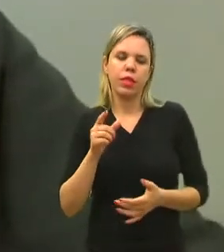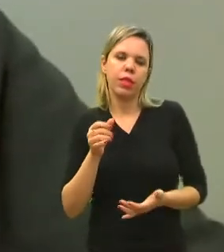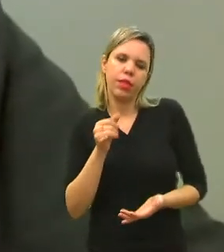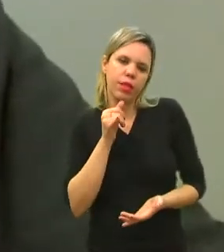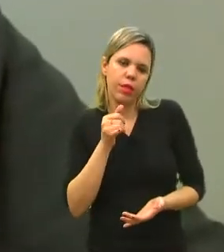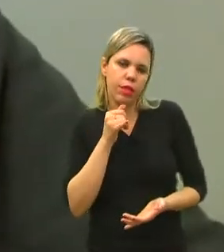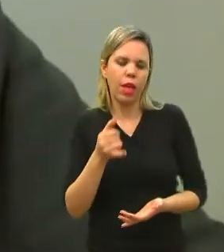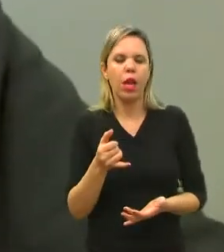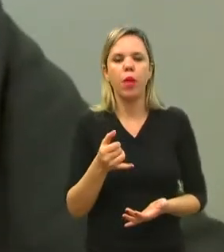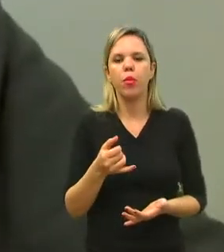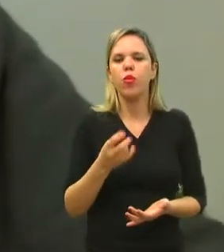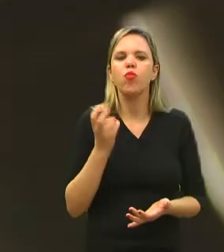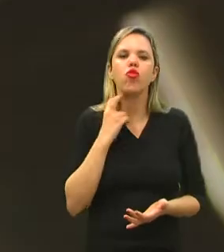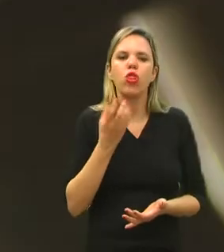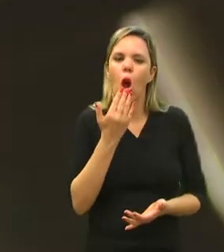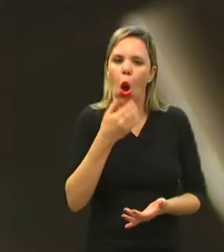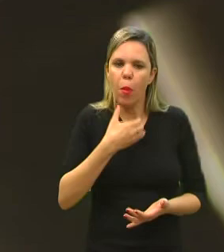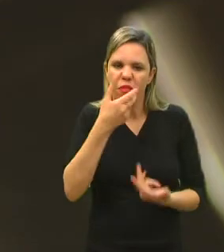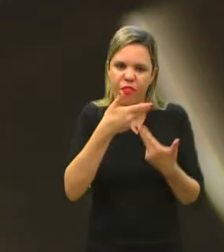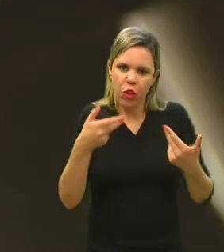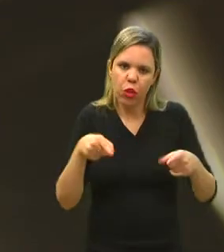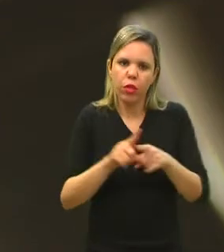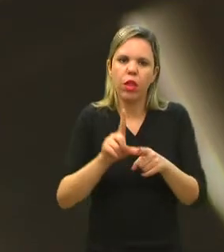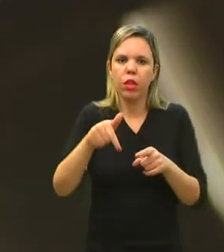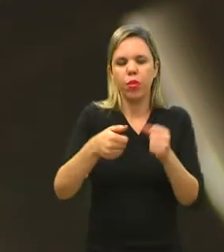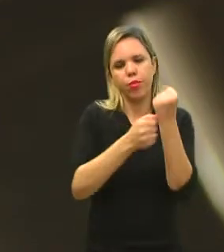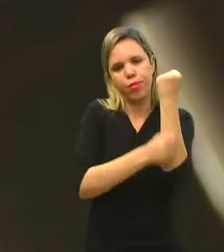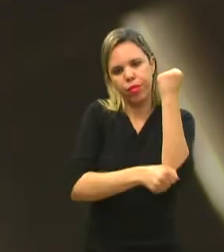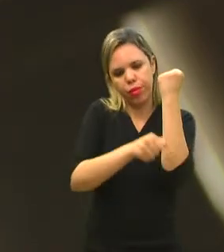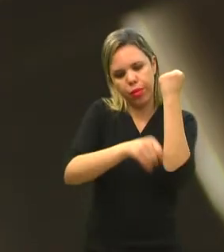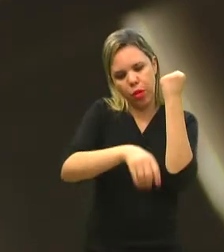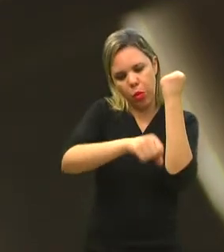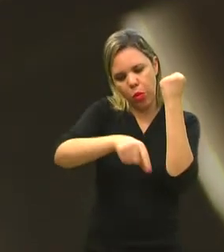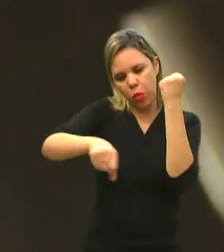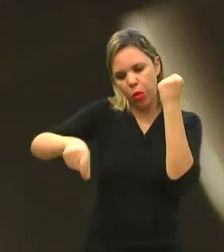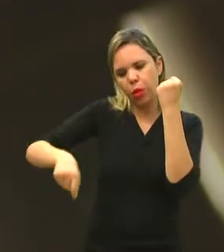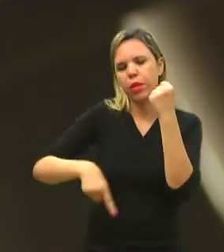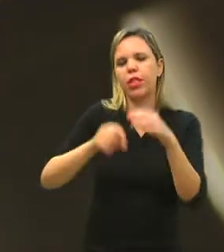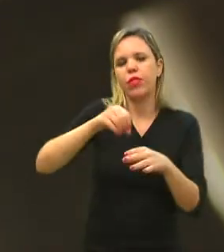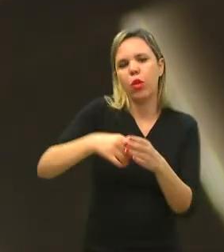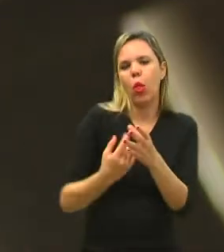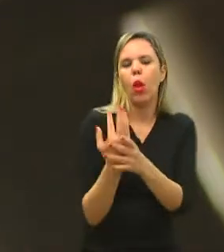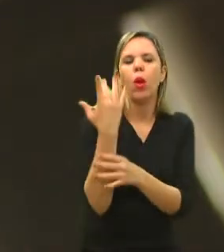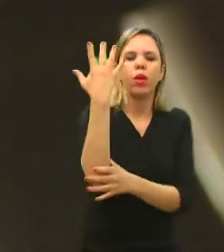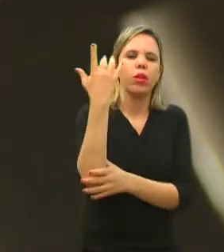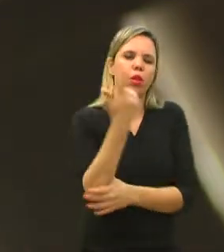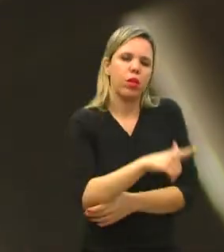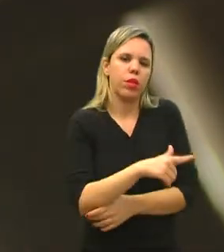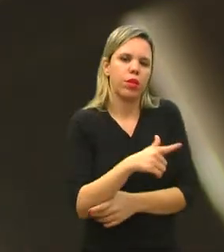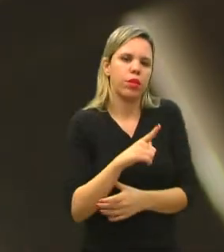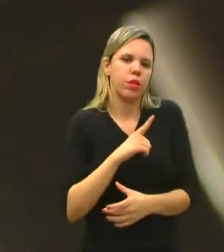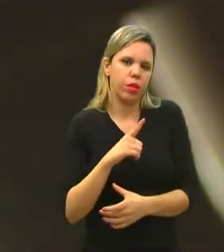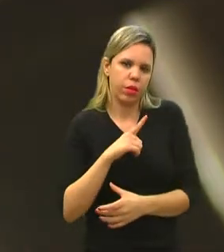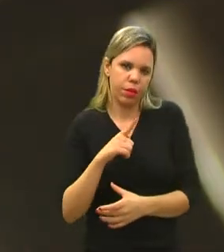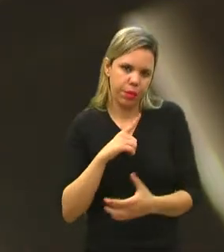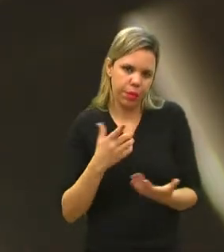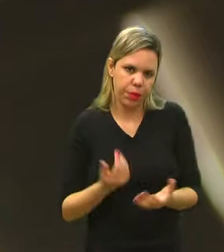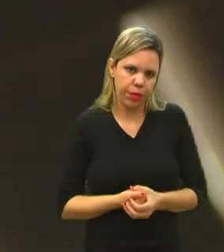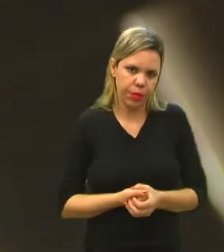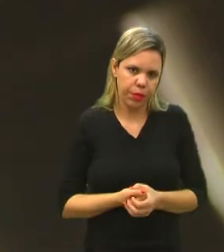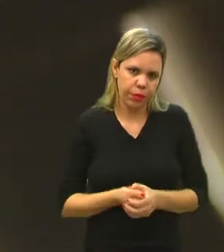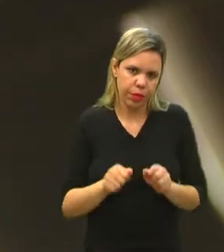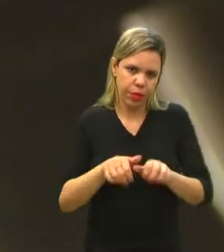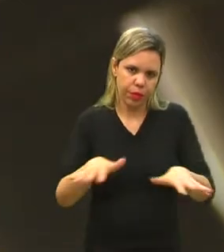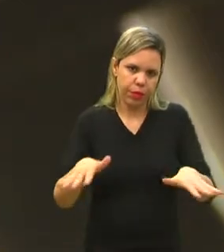os frugívoros comendo as frutas e defecando sementes por aí, fazendo com que haja